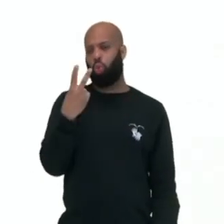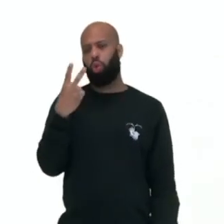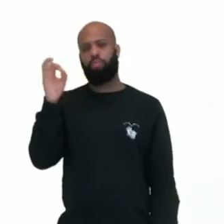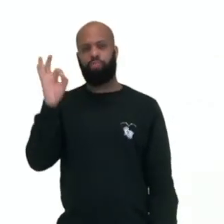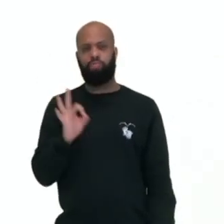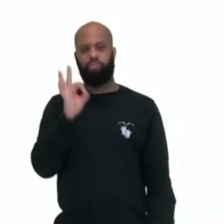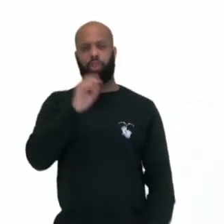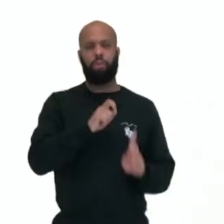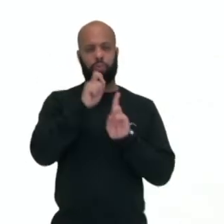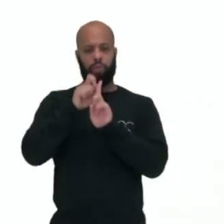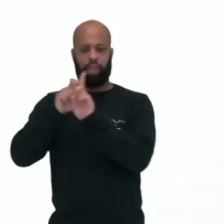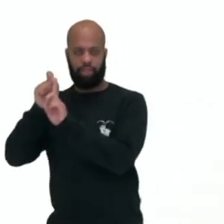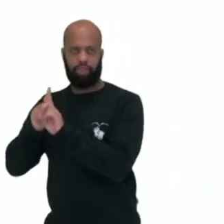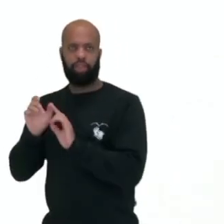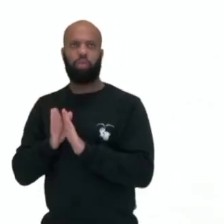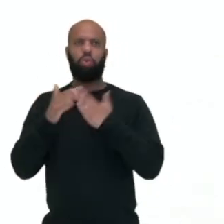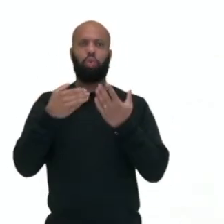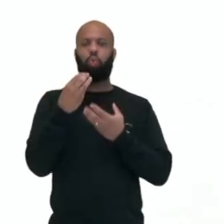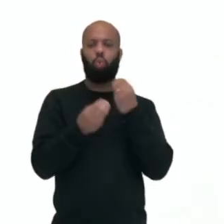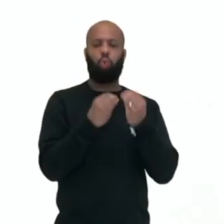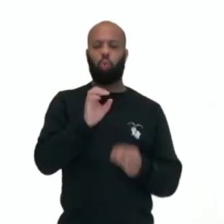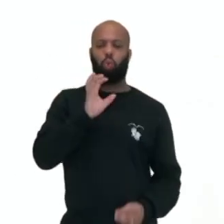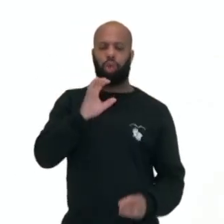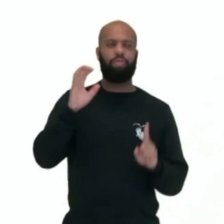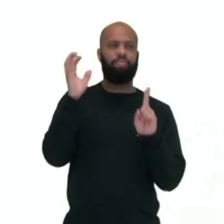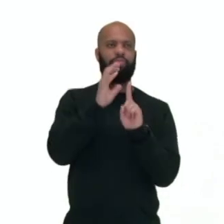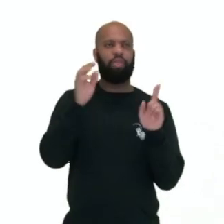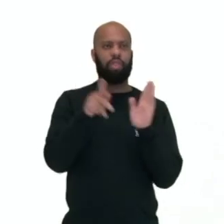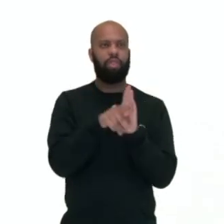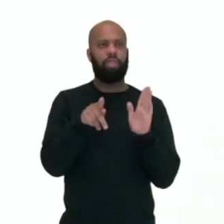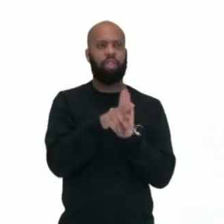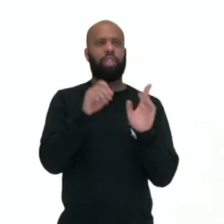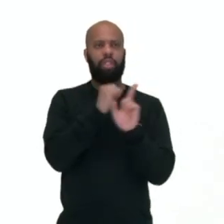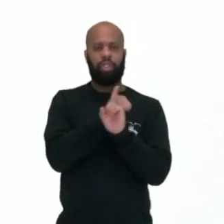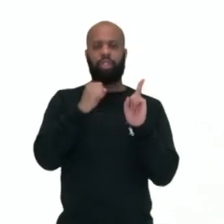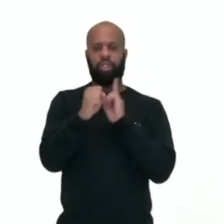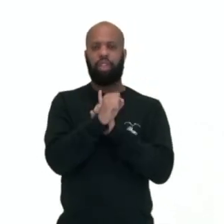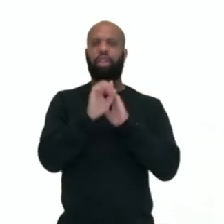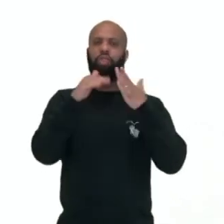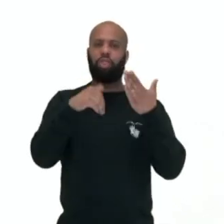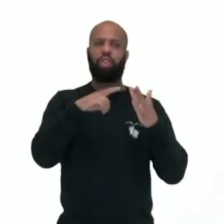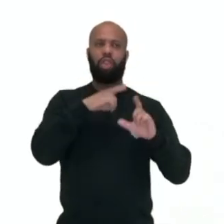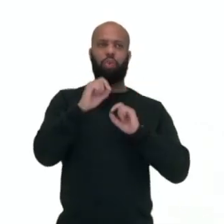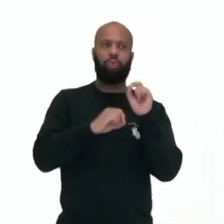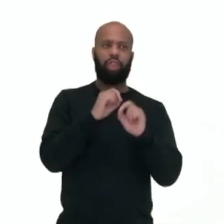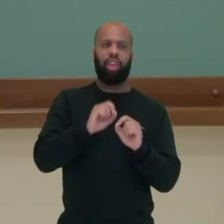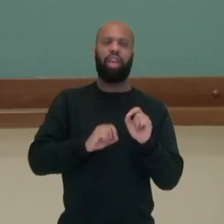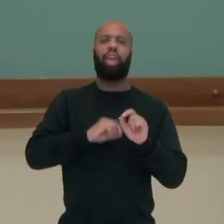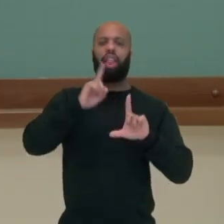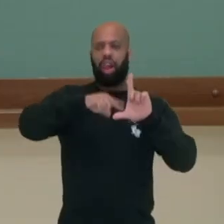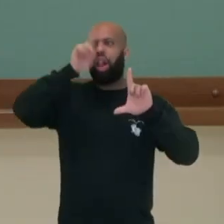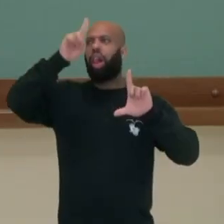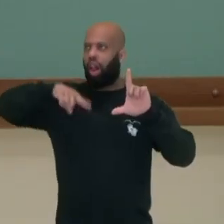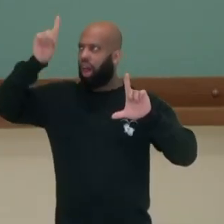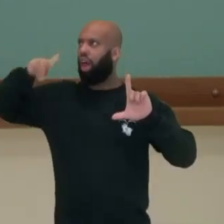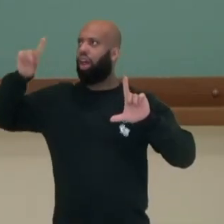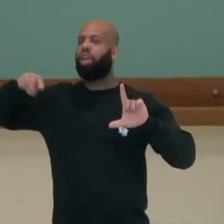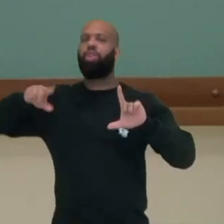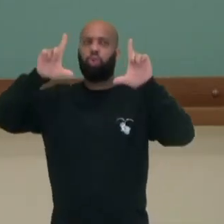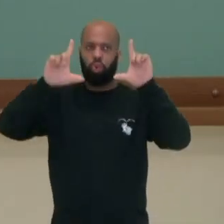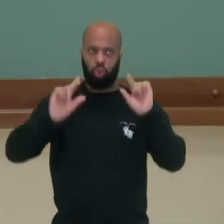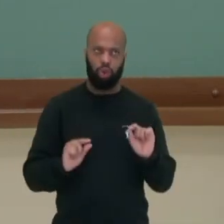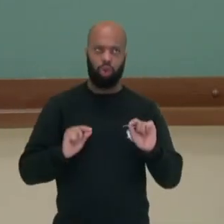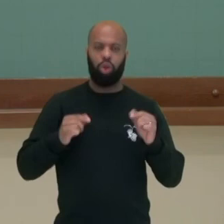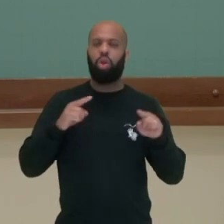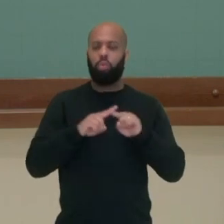3% ao mês. Então, como isso pode impactar na sociedade? A inflação diminuiu. Então, a principal informação é a inflação